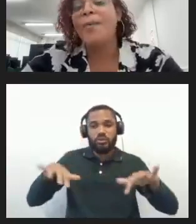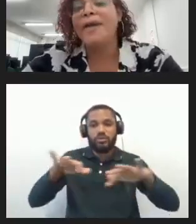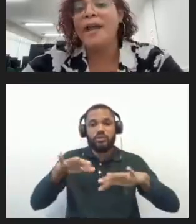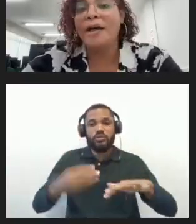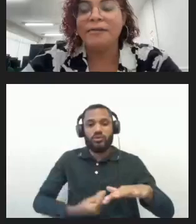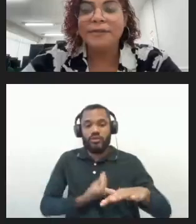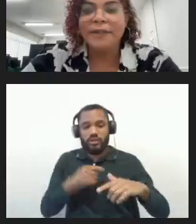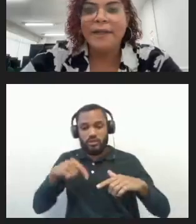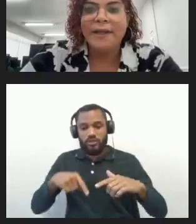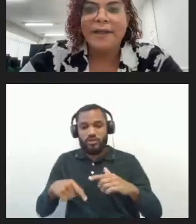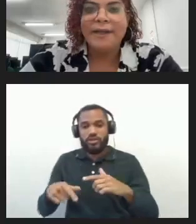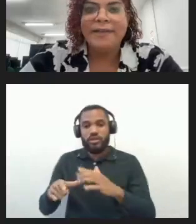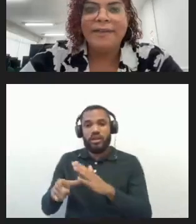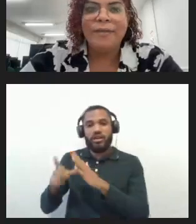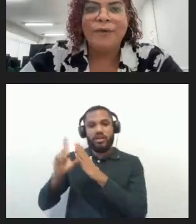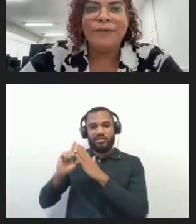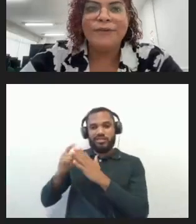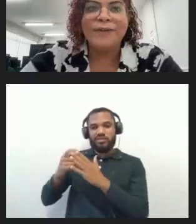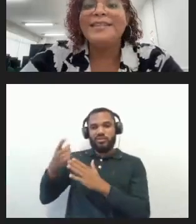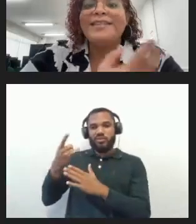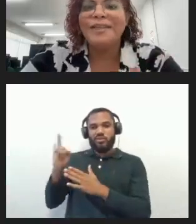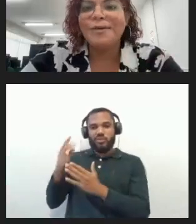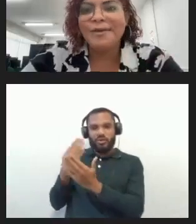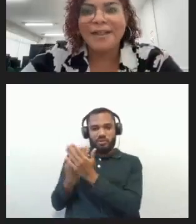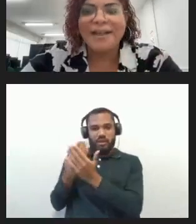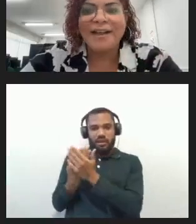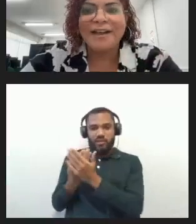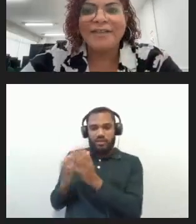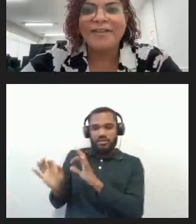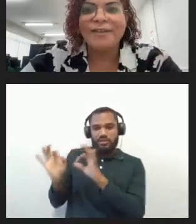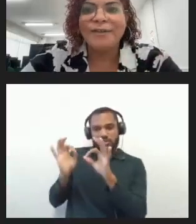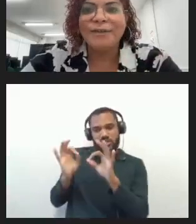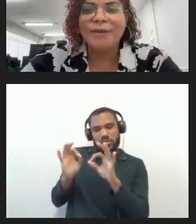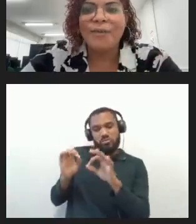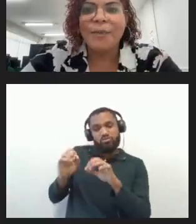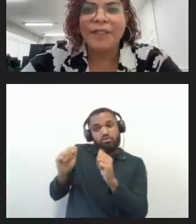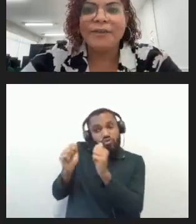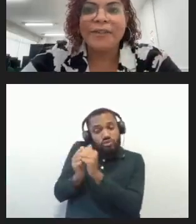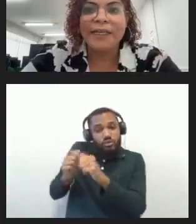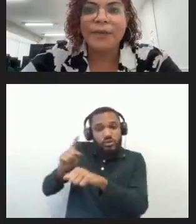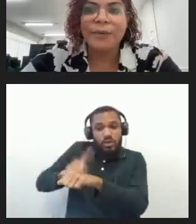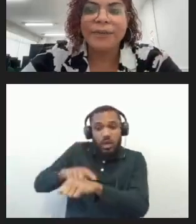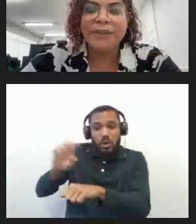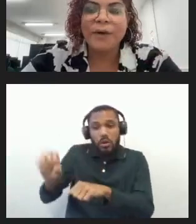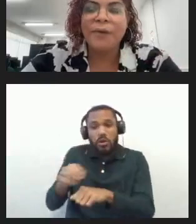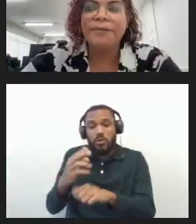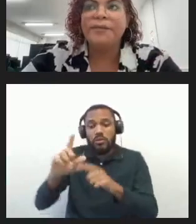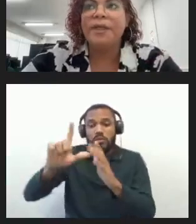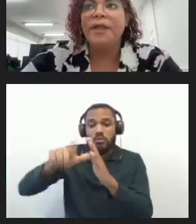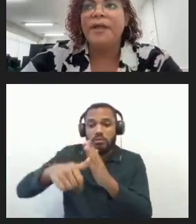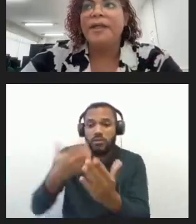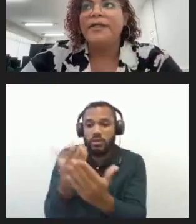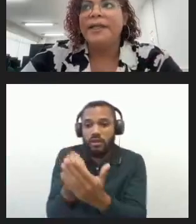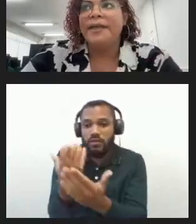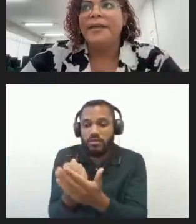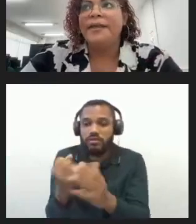encontro ou acompanharam de modo assíncrono a gravação do momento anterior.